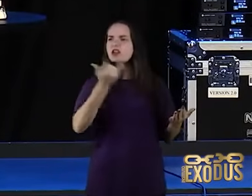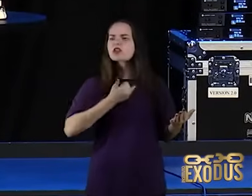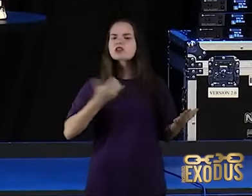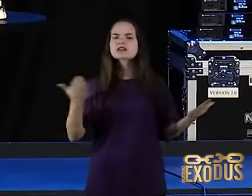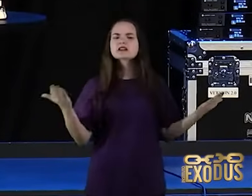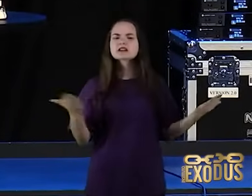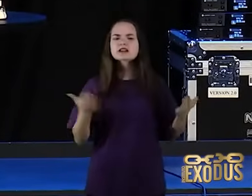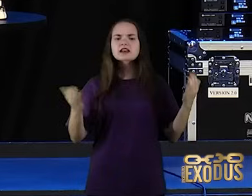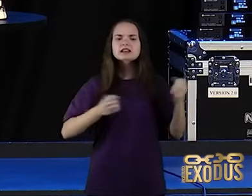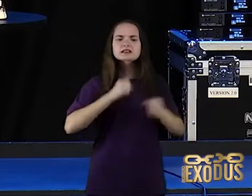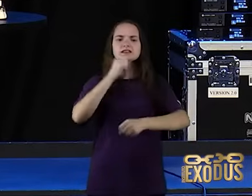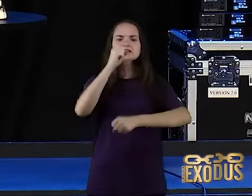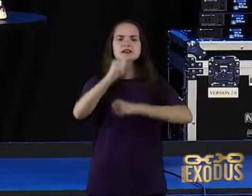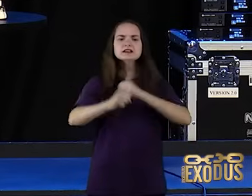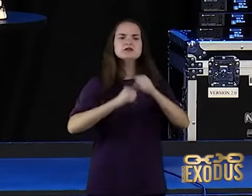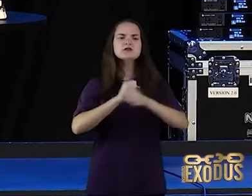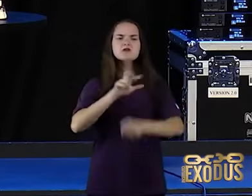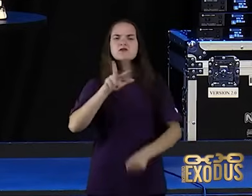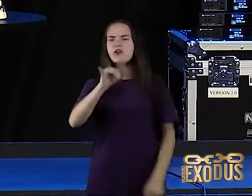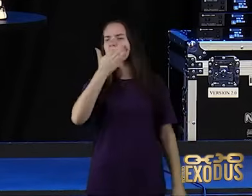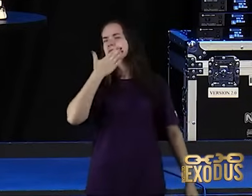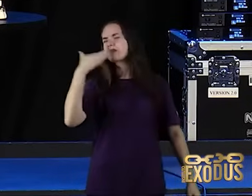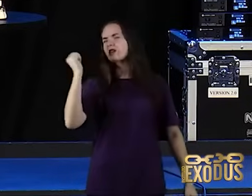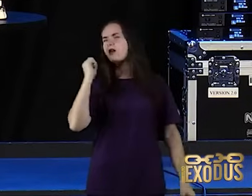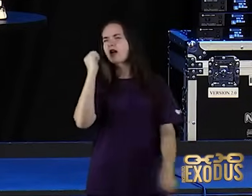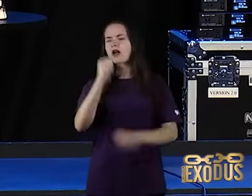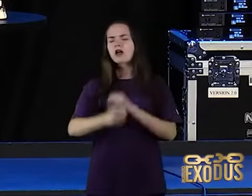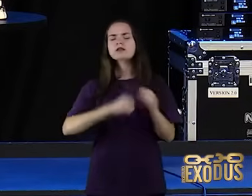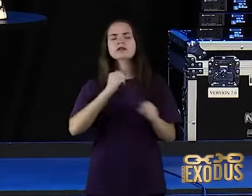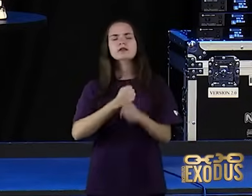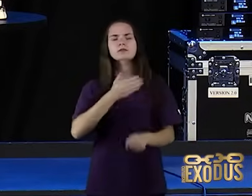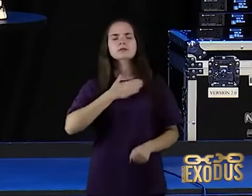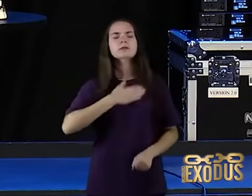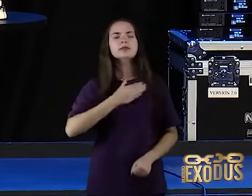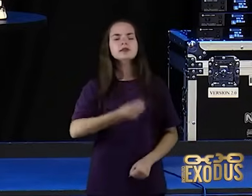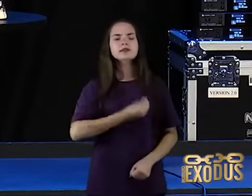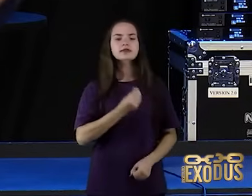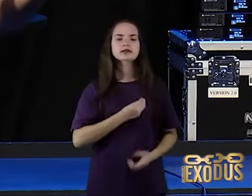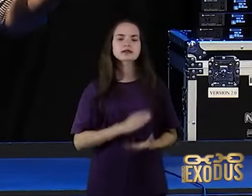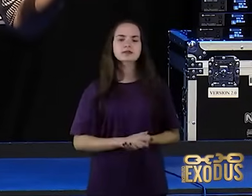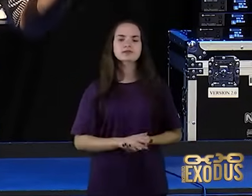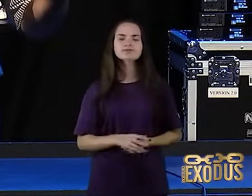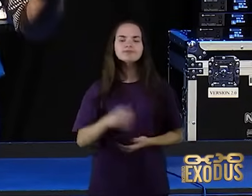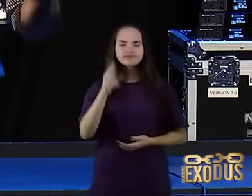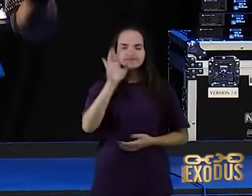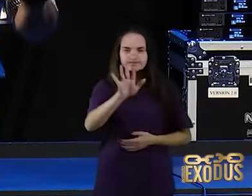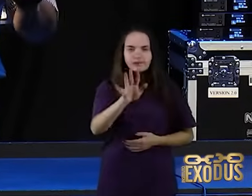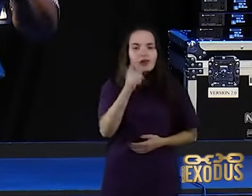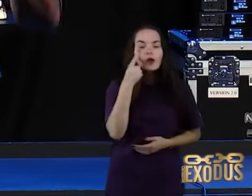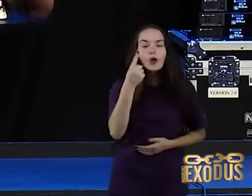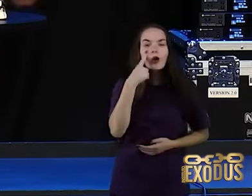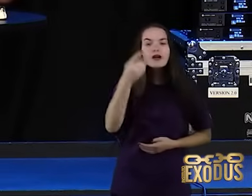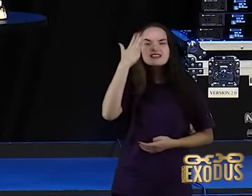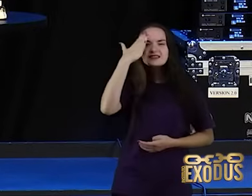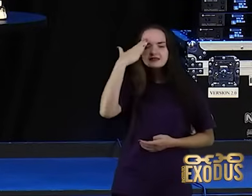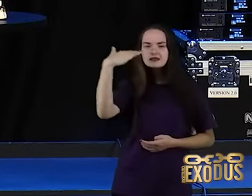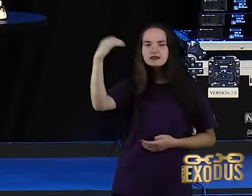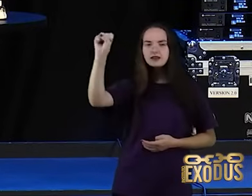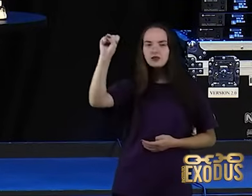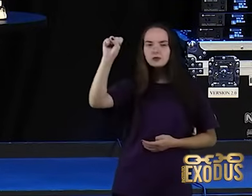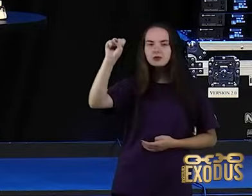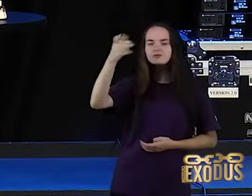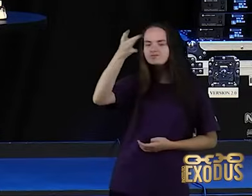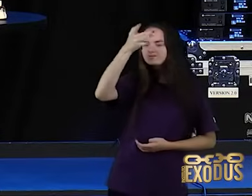melhor ano da minha vida tudo aquilo que você semeia eu gosto de Salomão ele tem uma